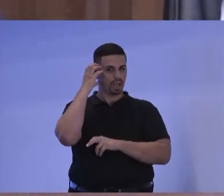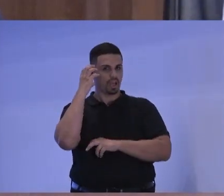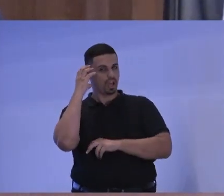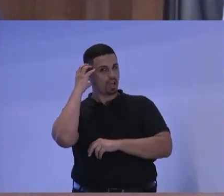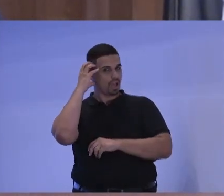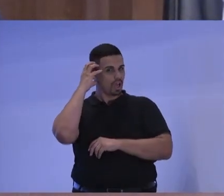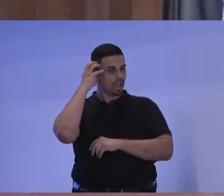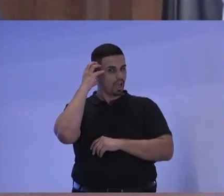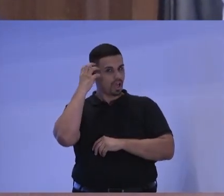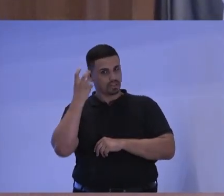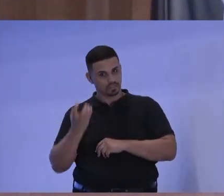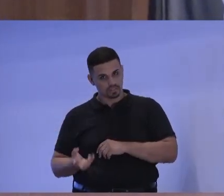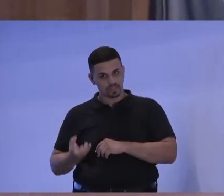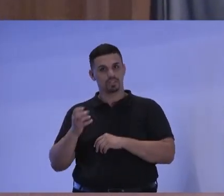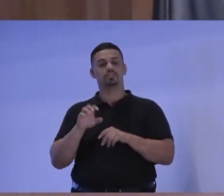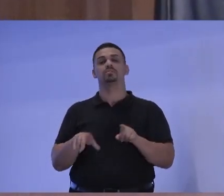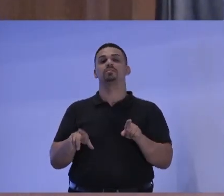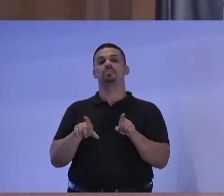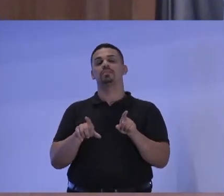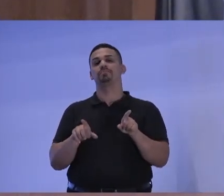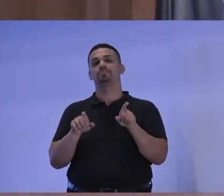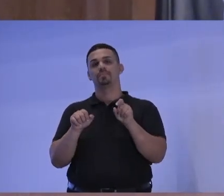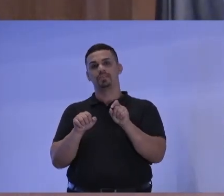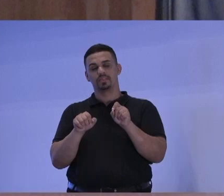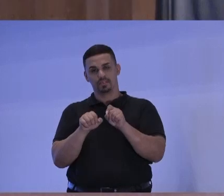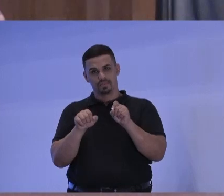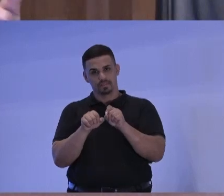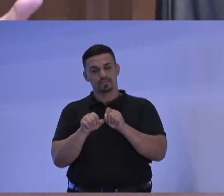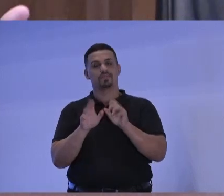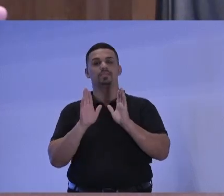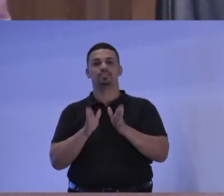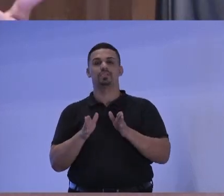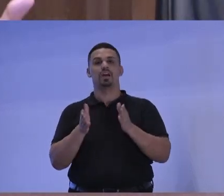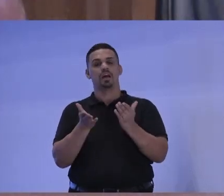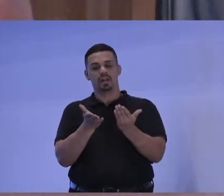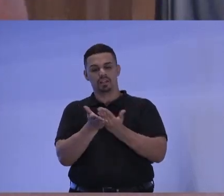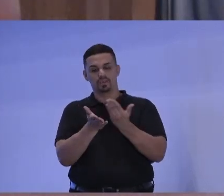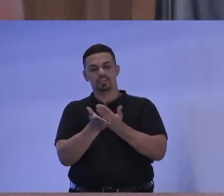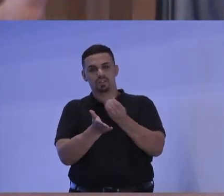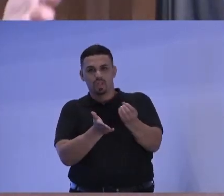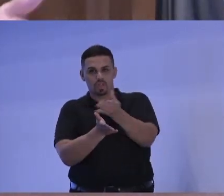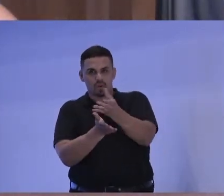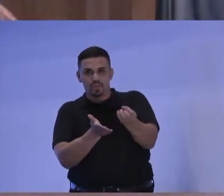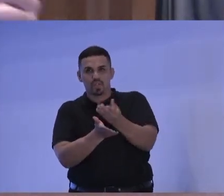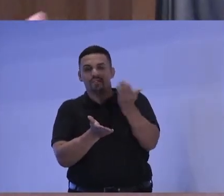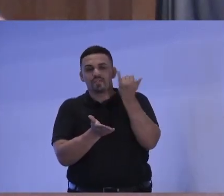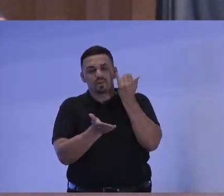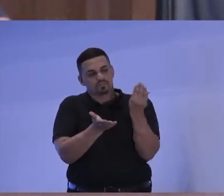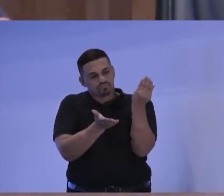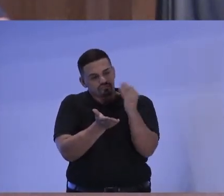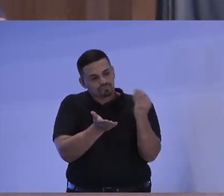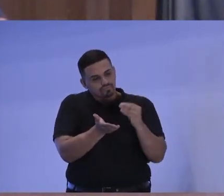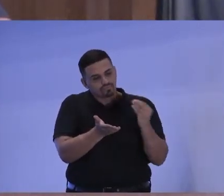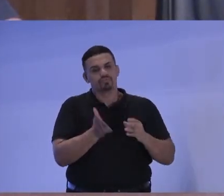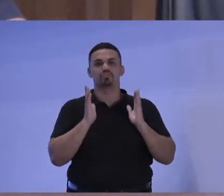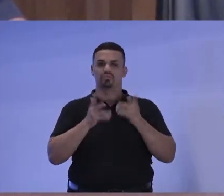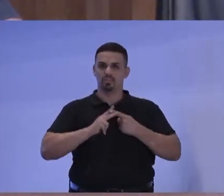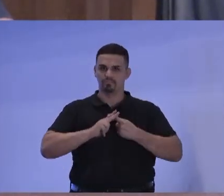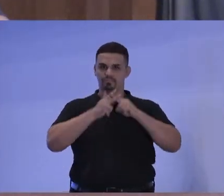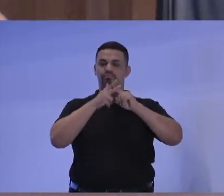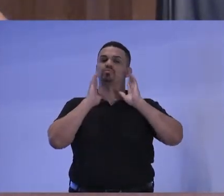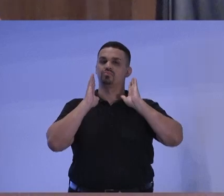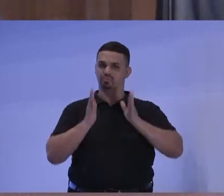Uma atualização da cartilha. Então, acho que foi importante também, e a gente tem estado à disposição dentro aí das possibilidades que a gente tem no